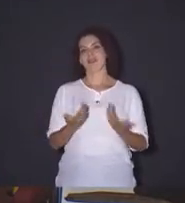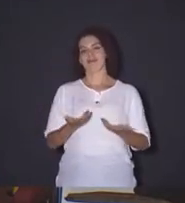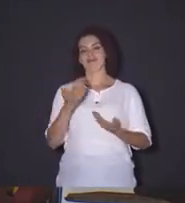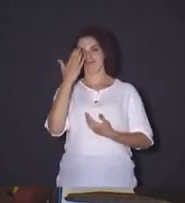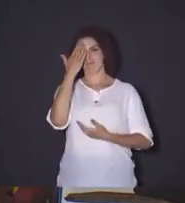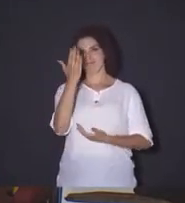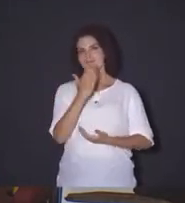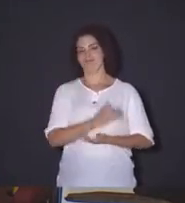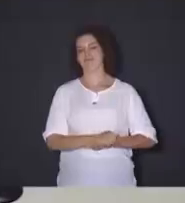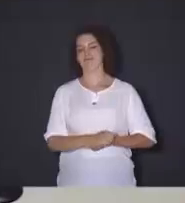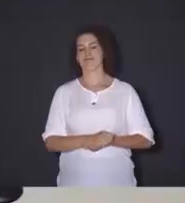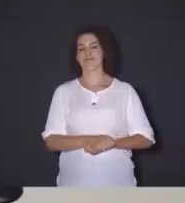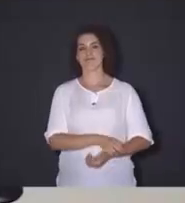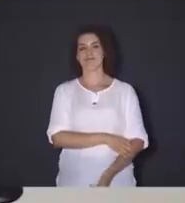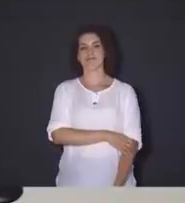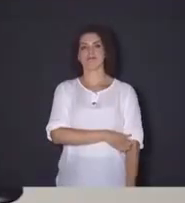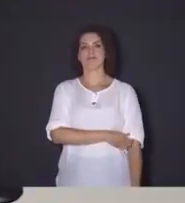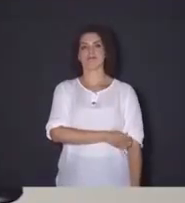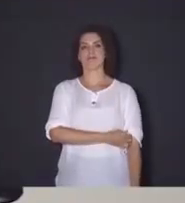obrigada